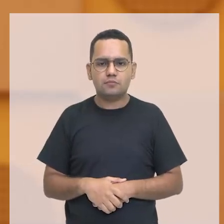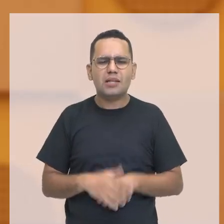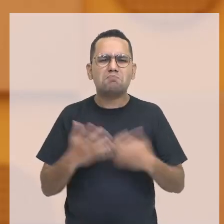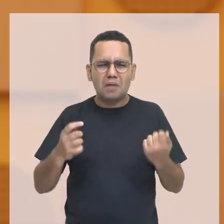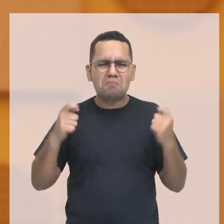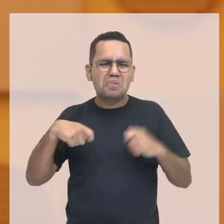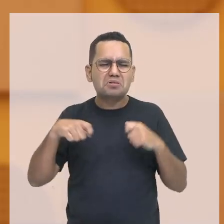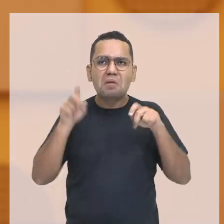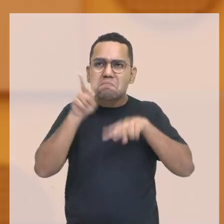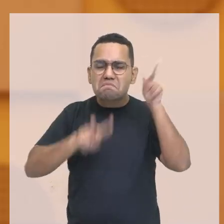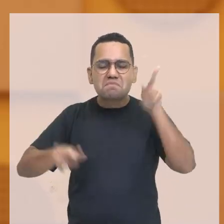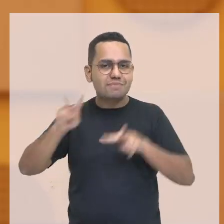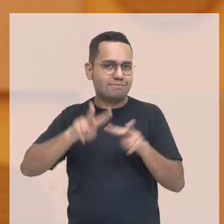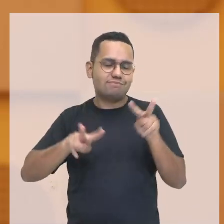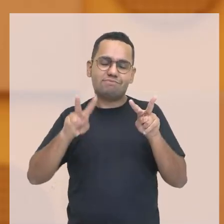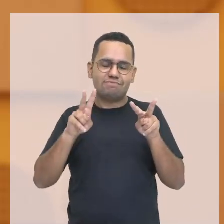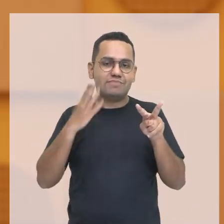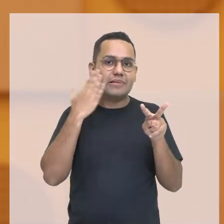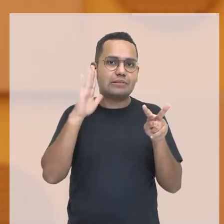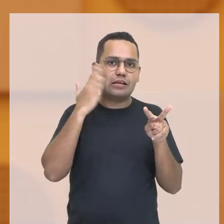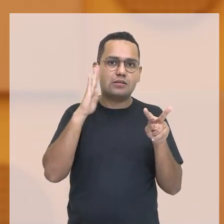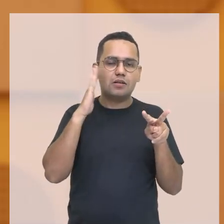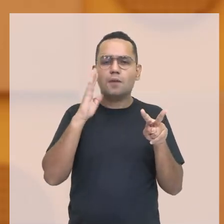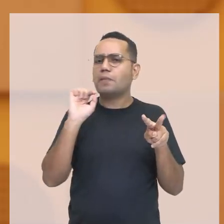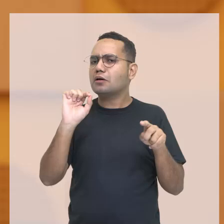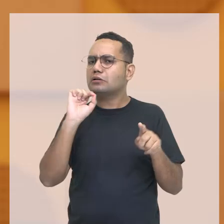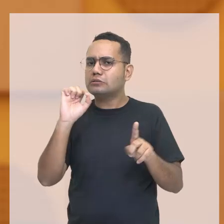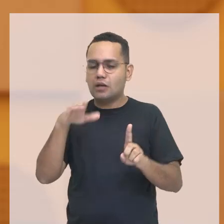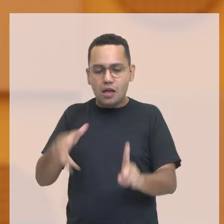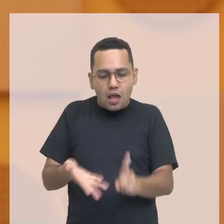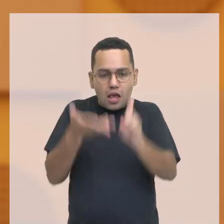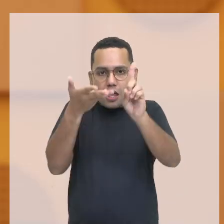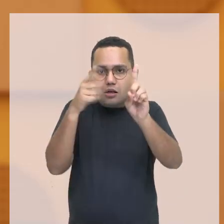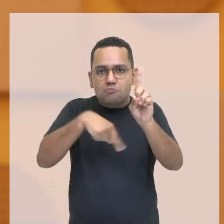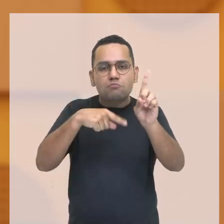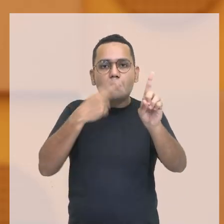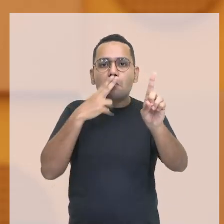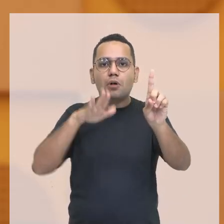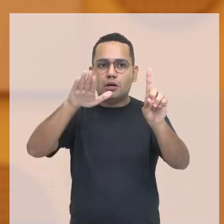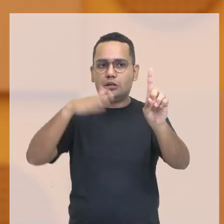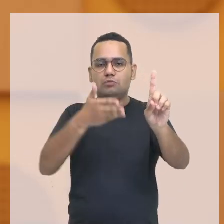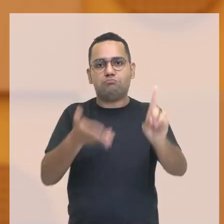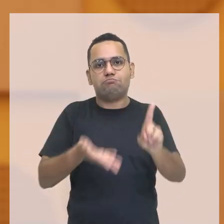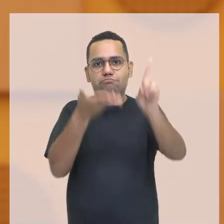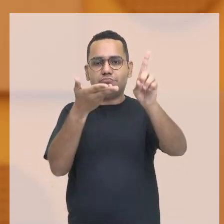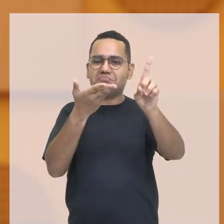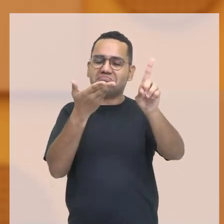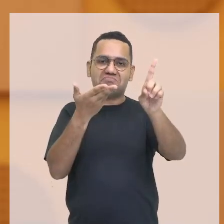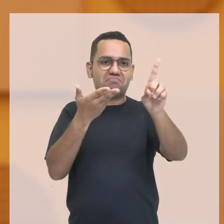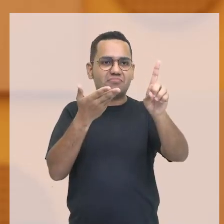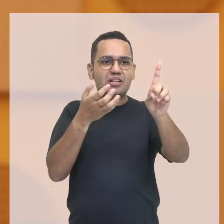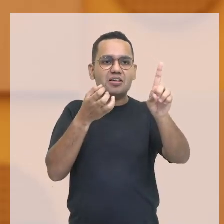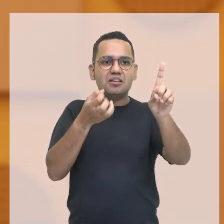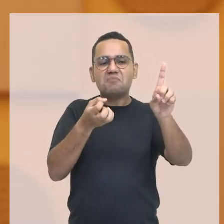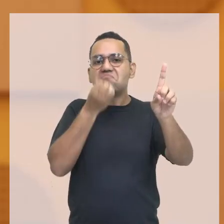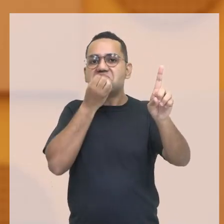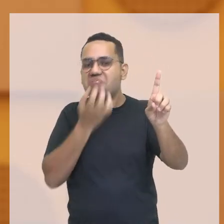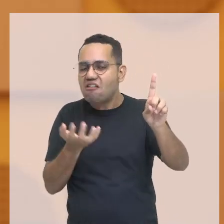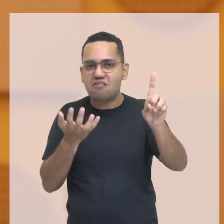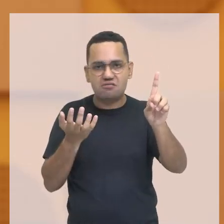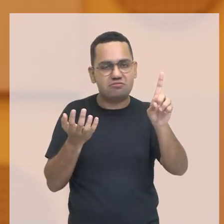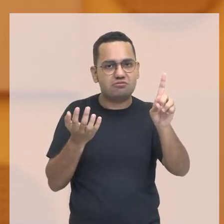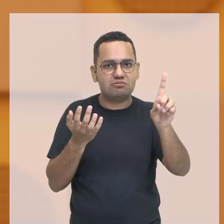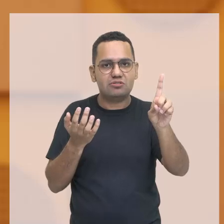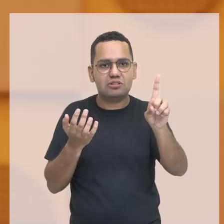acabassem cultuando a presença do Hitler, dizendo o seguinte, né, mostrando um lado bom do que foi o